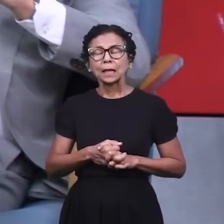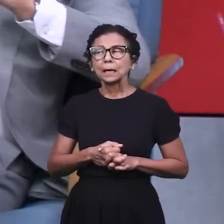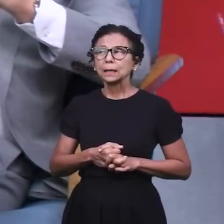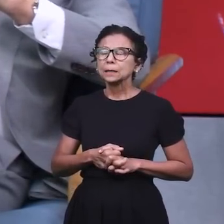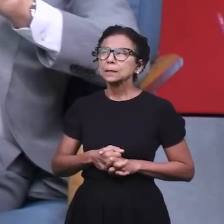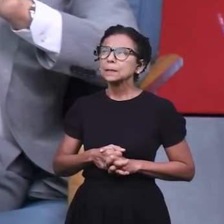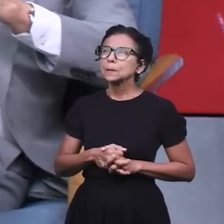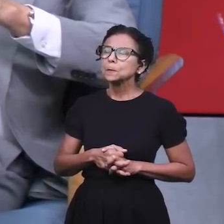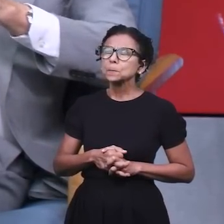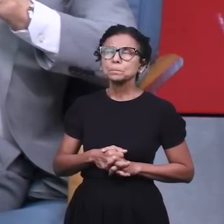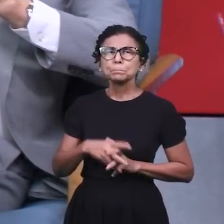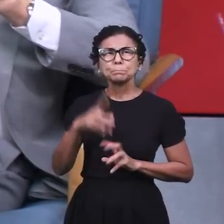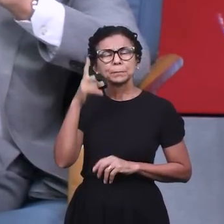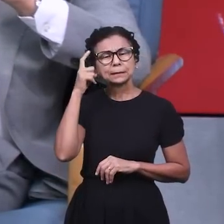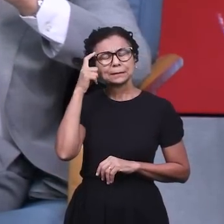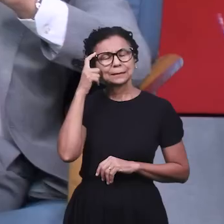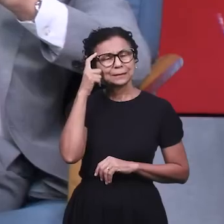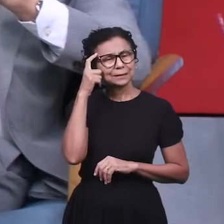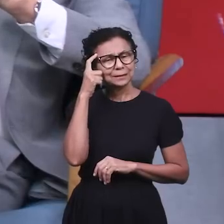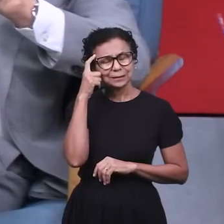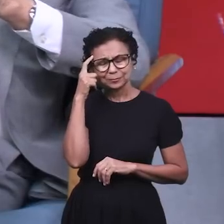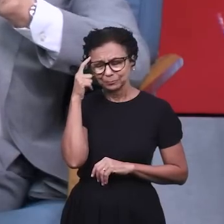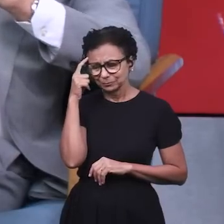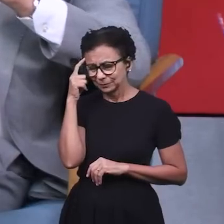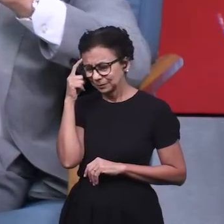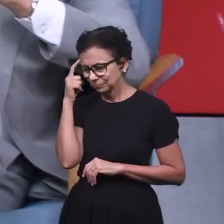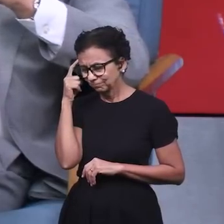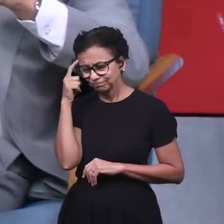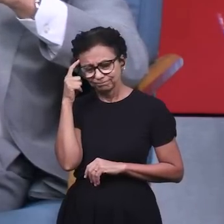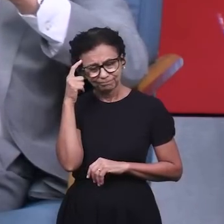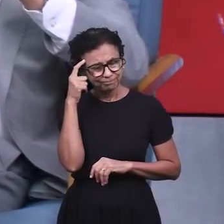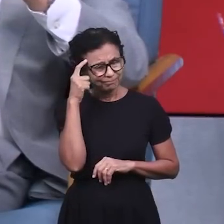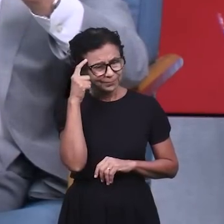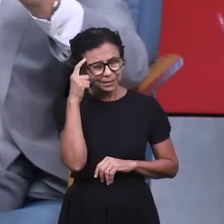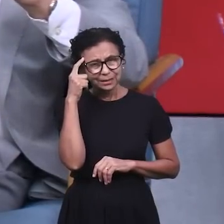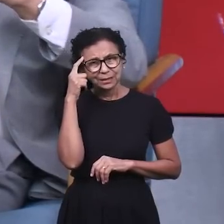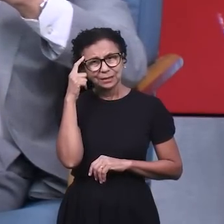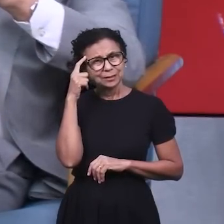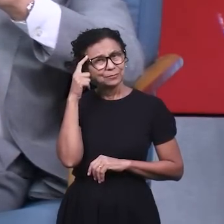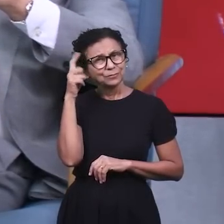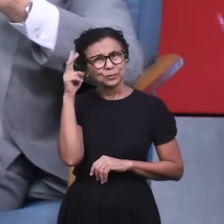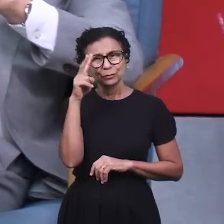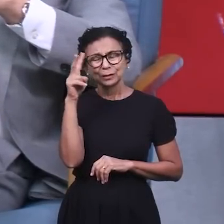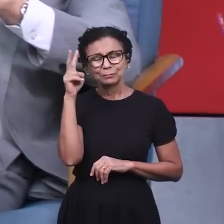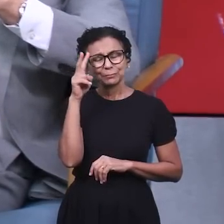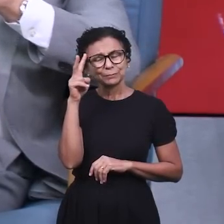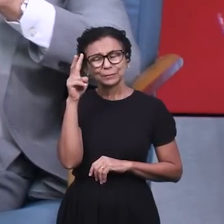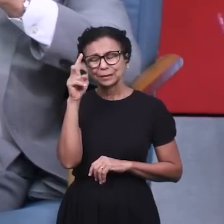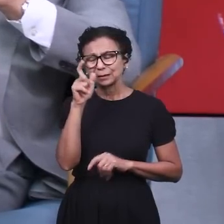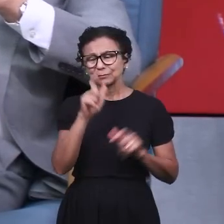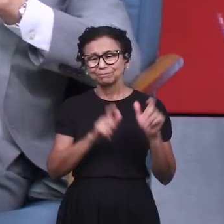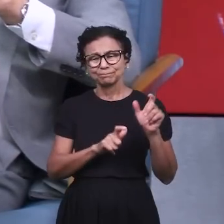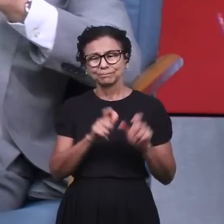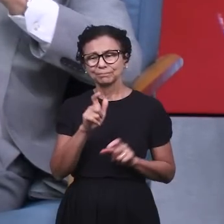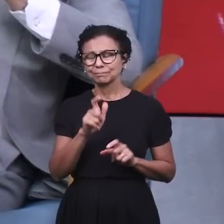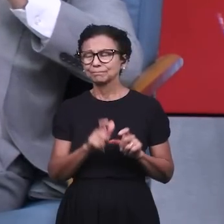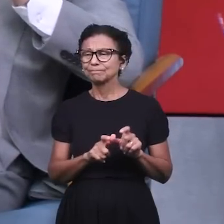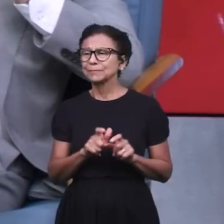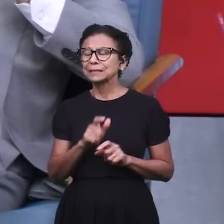hora eu realmente não lembrei de ninguém, as pessoas são muito ocupadas e